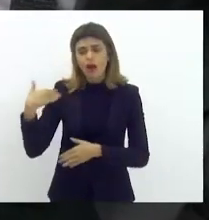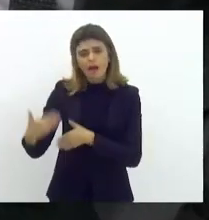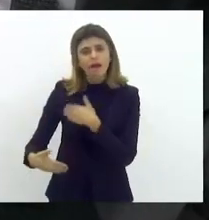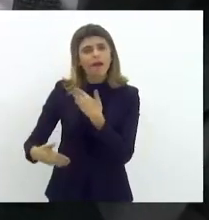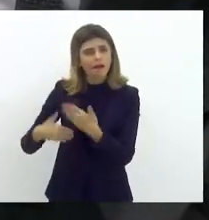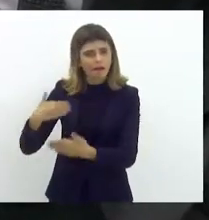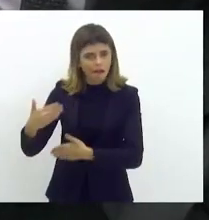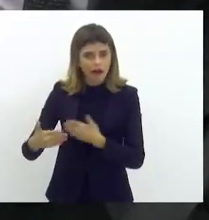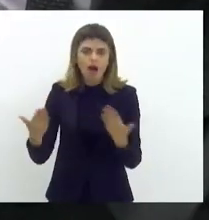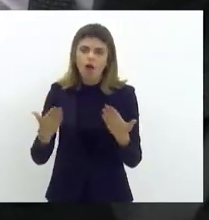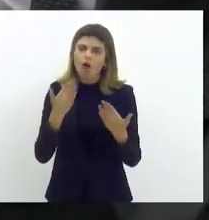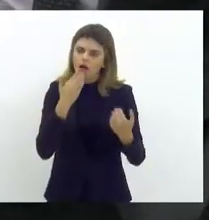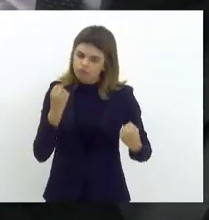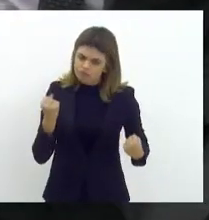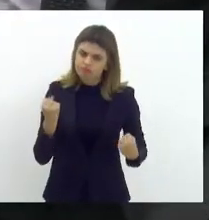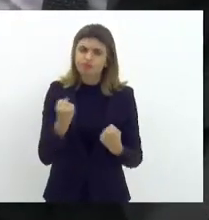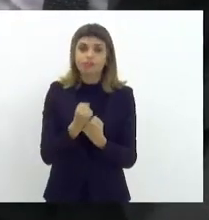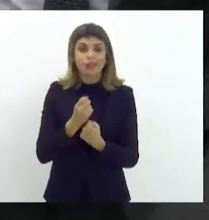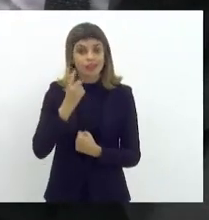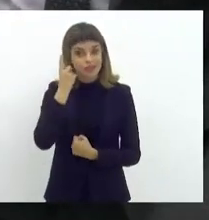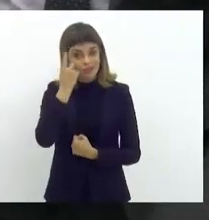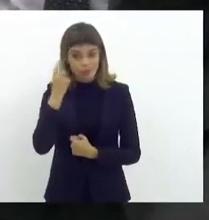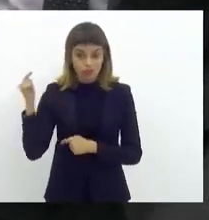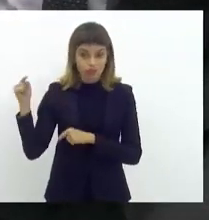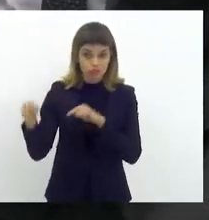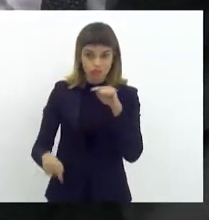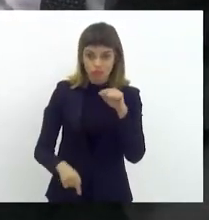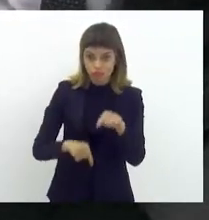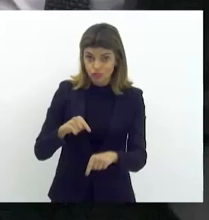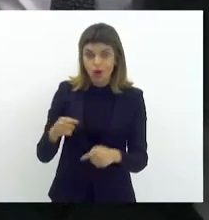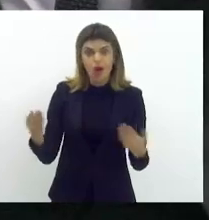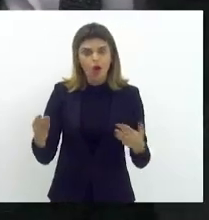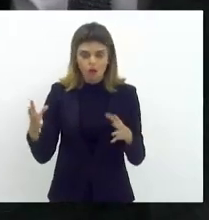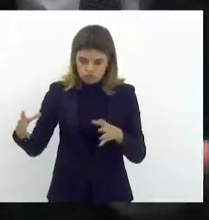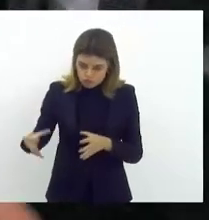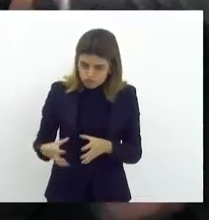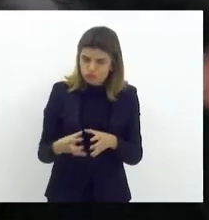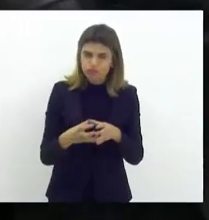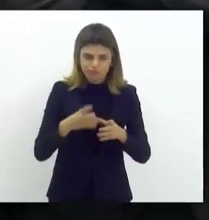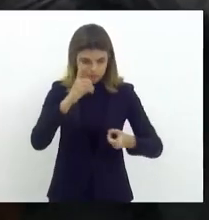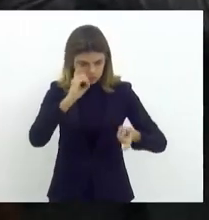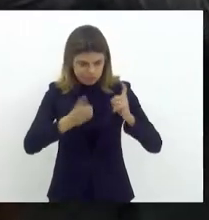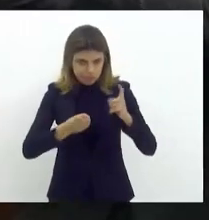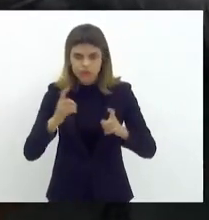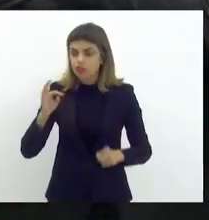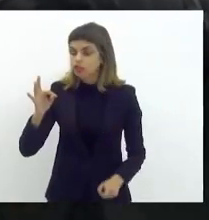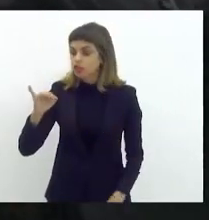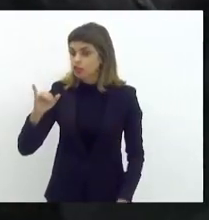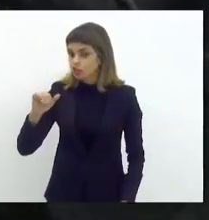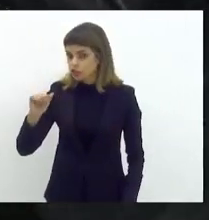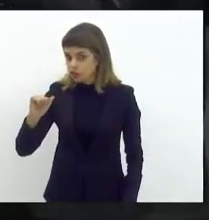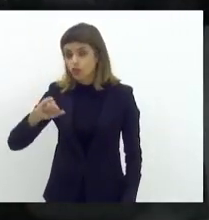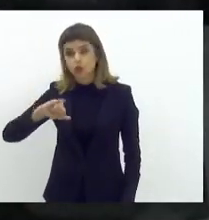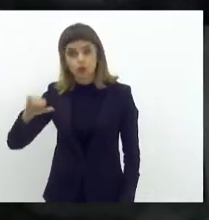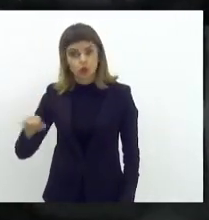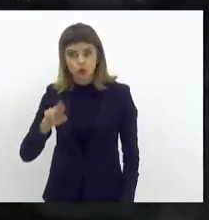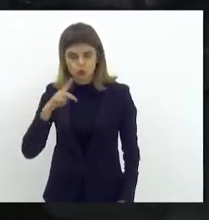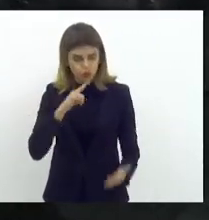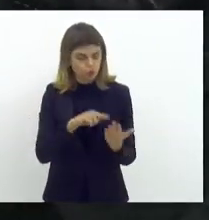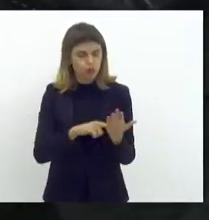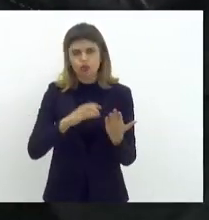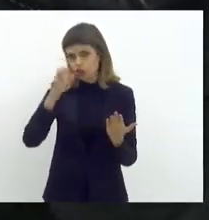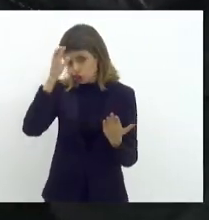com reforço de Deputados que chegaram nesse mandato ele te ajuda o nome de todo mundo